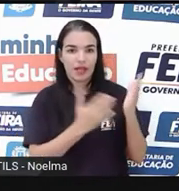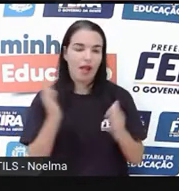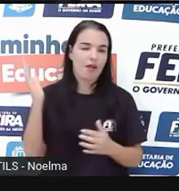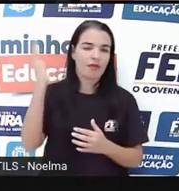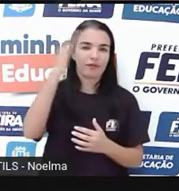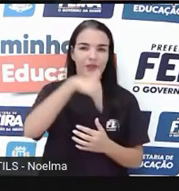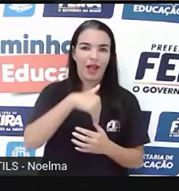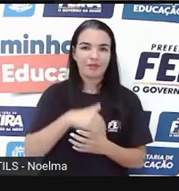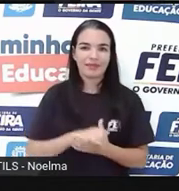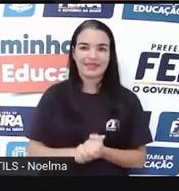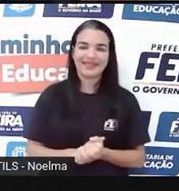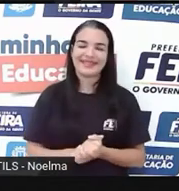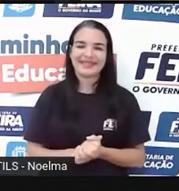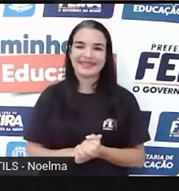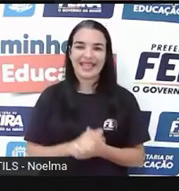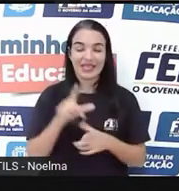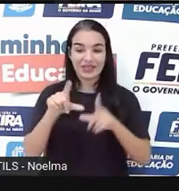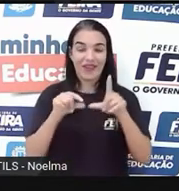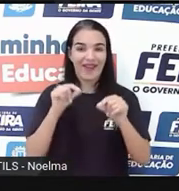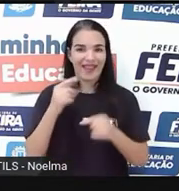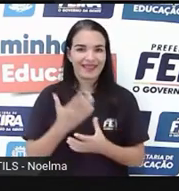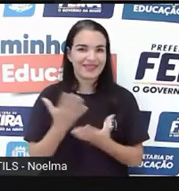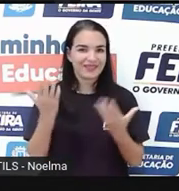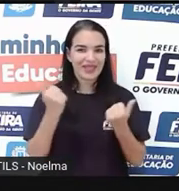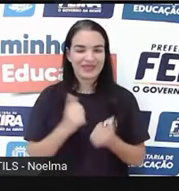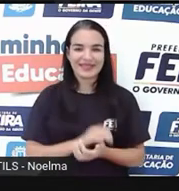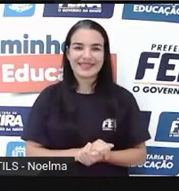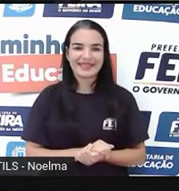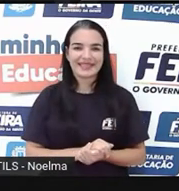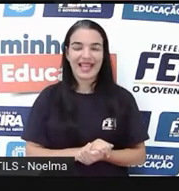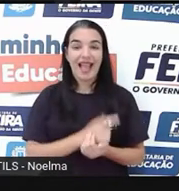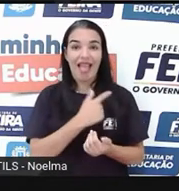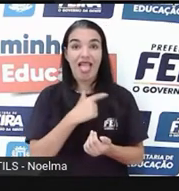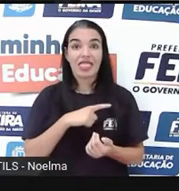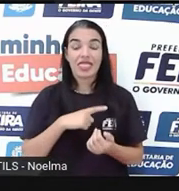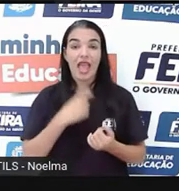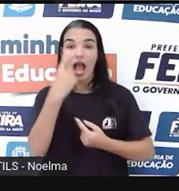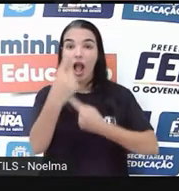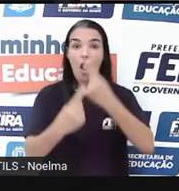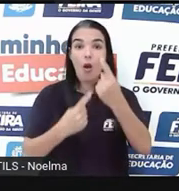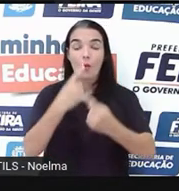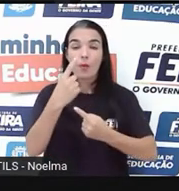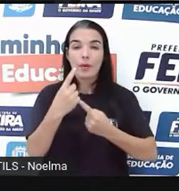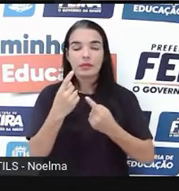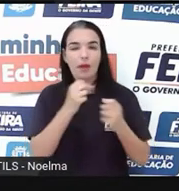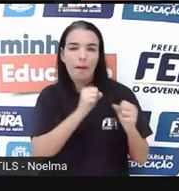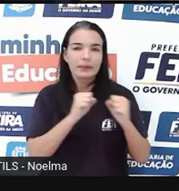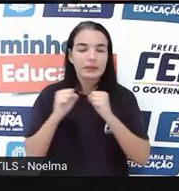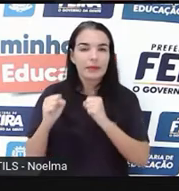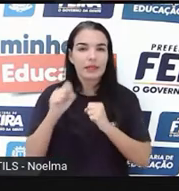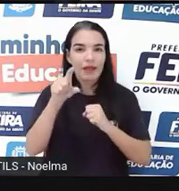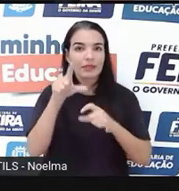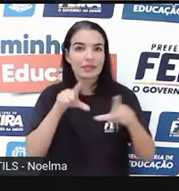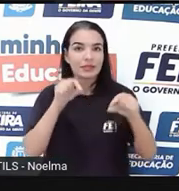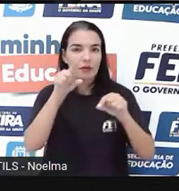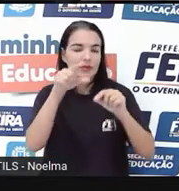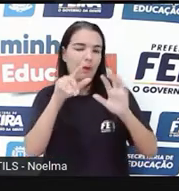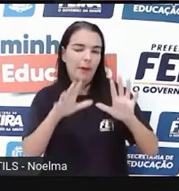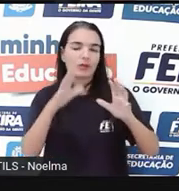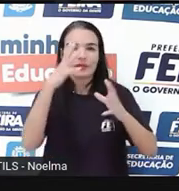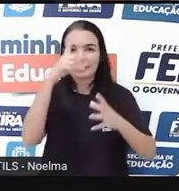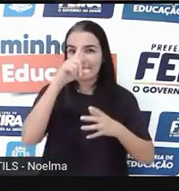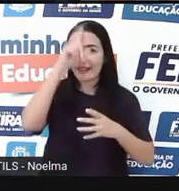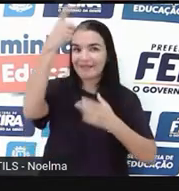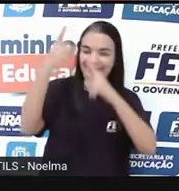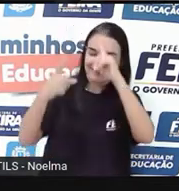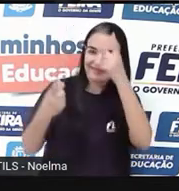a Halloween costume. Vamos escolher então a fantasia. E eu trago aqui algumas possibilidades para vocês. É claro que vale a criatividade,